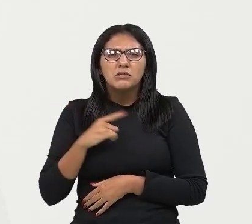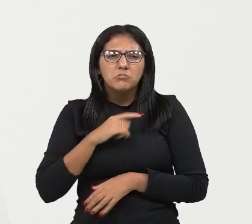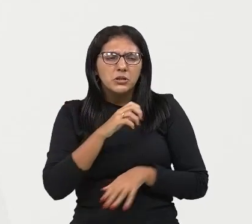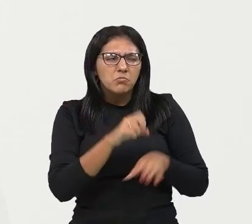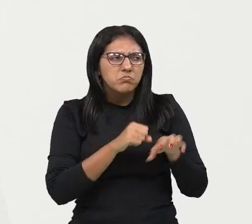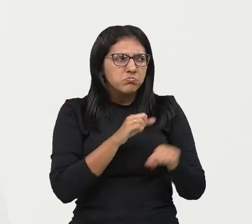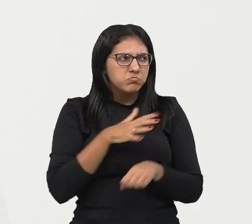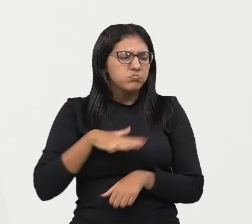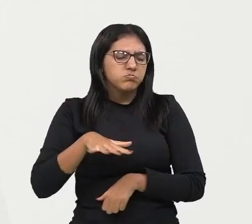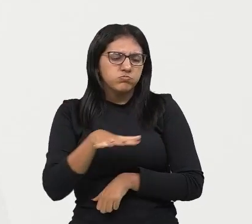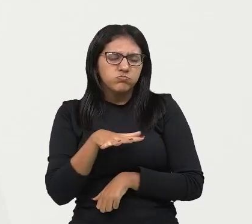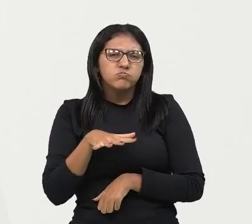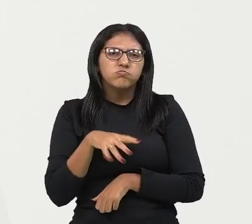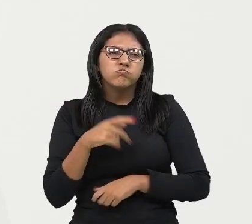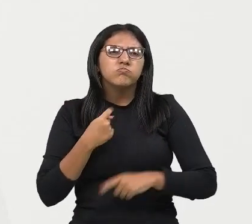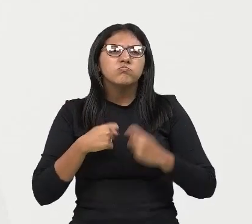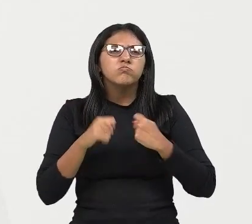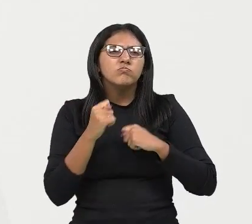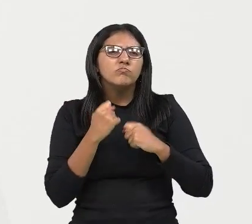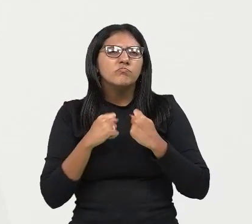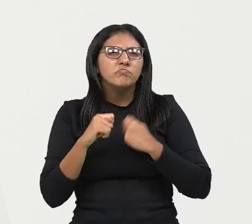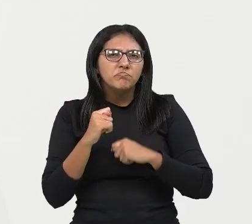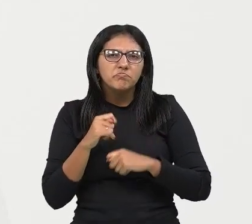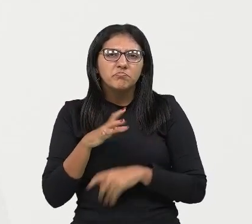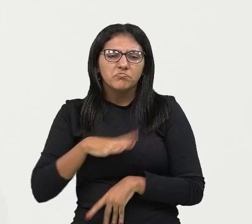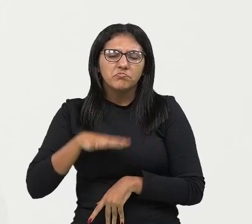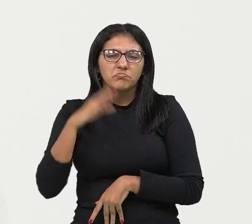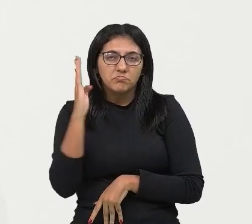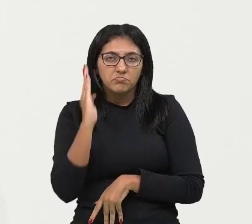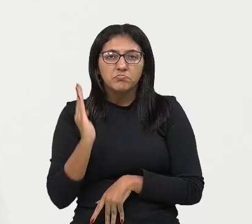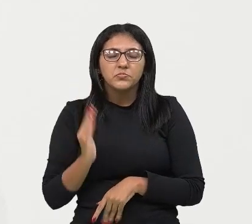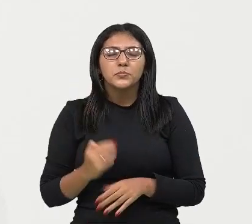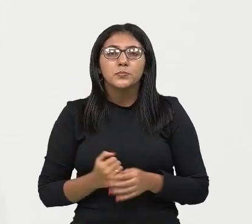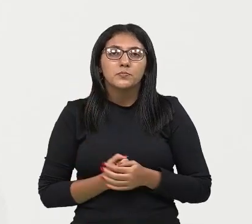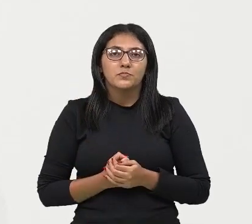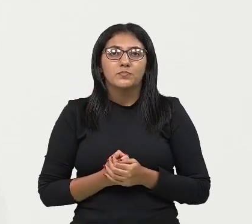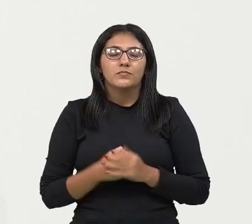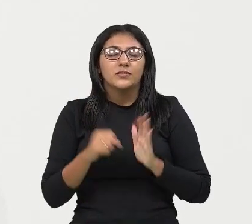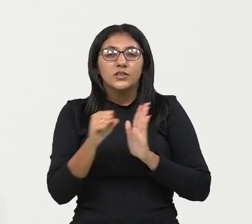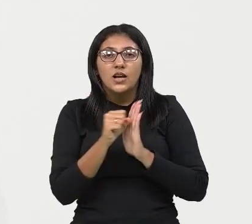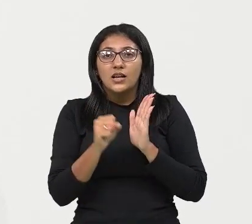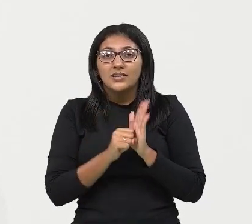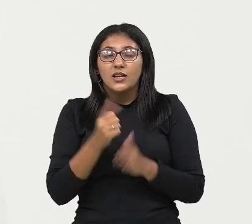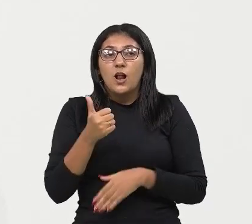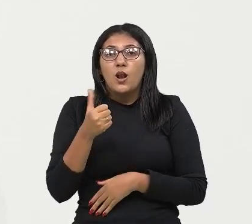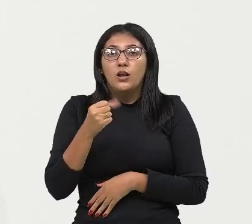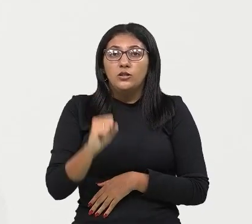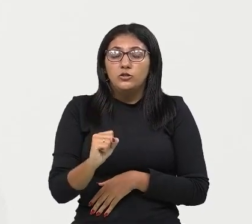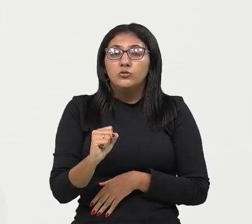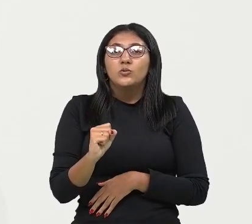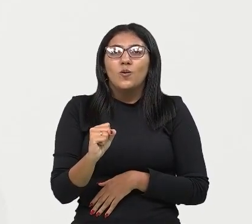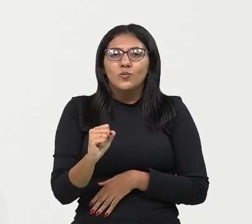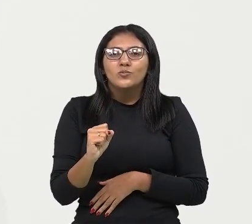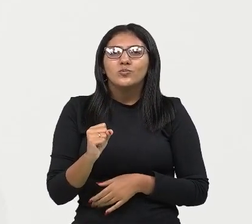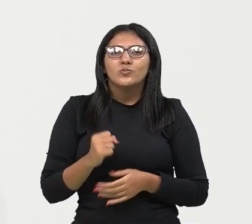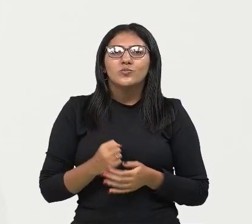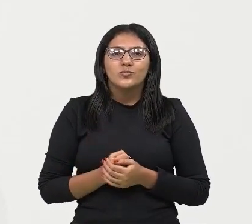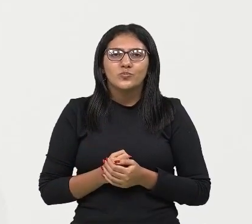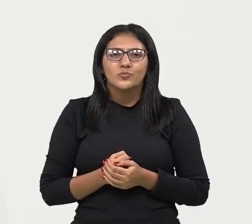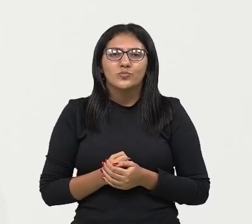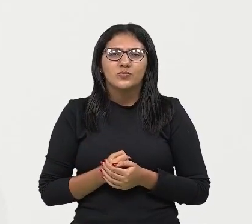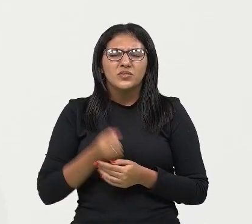exploração econômica do território brasileiro? No século XVIII, gente, as